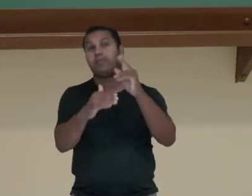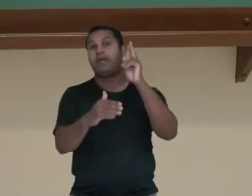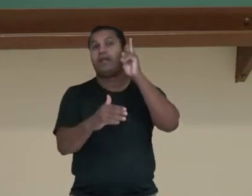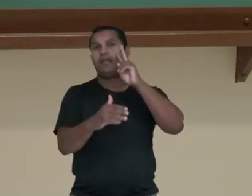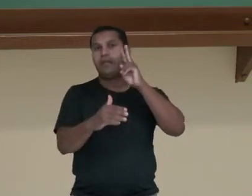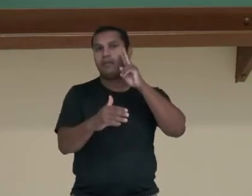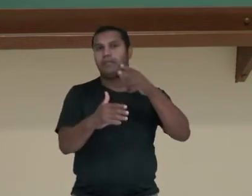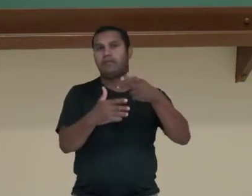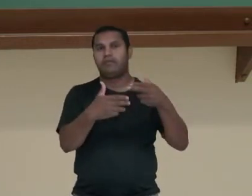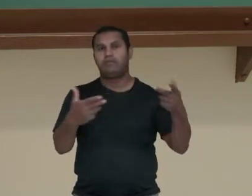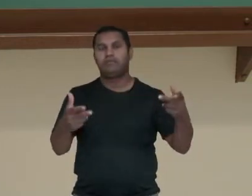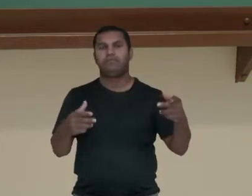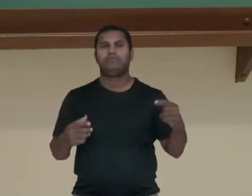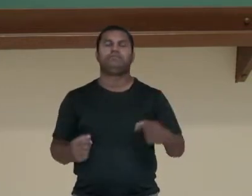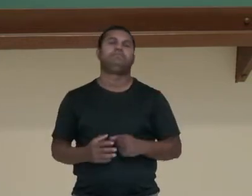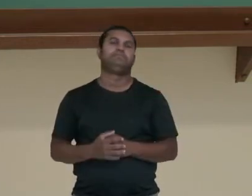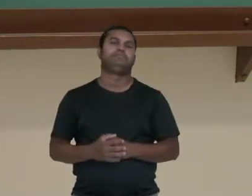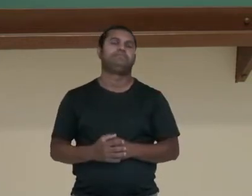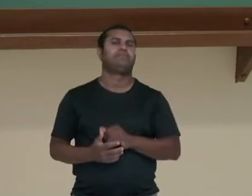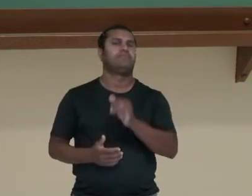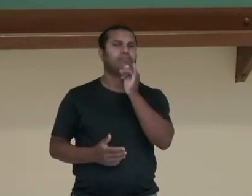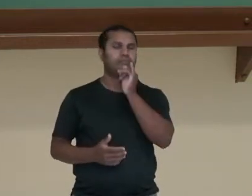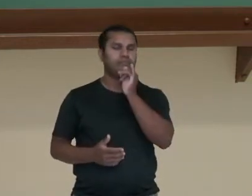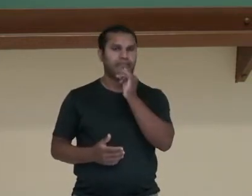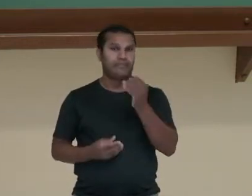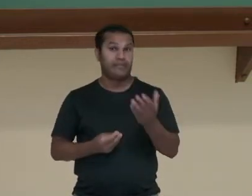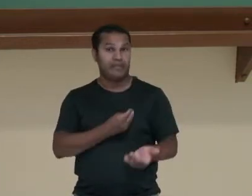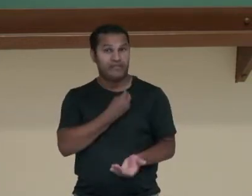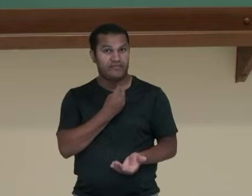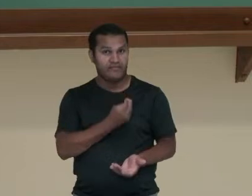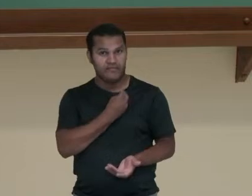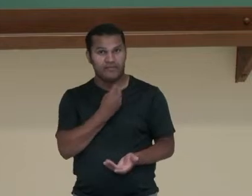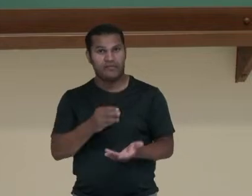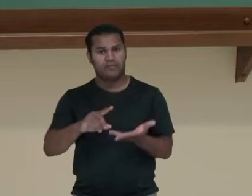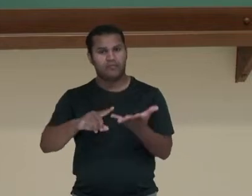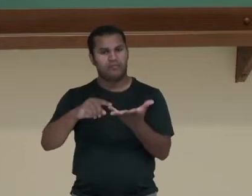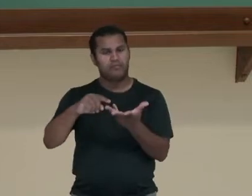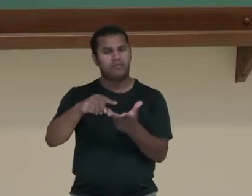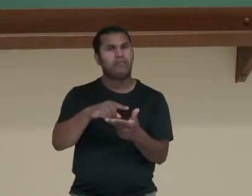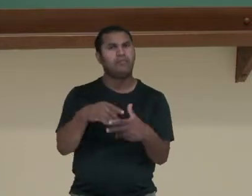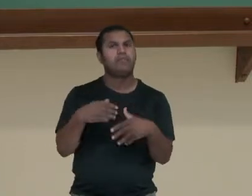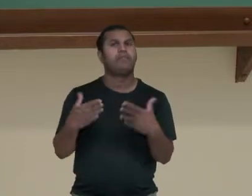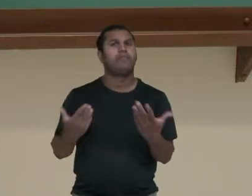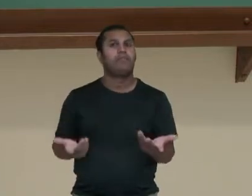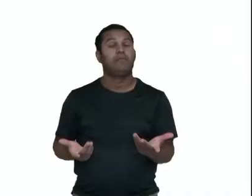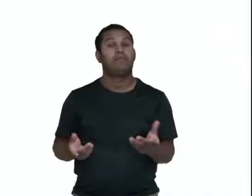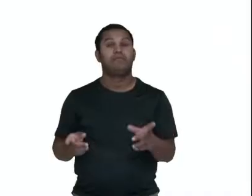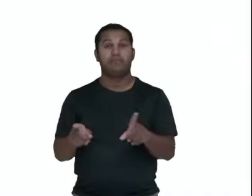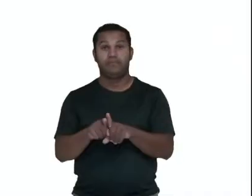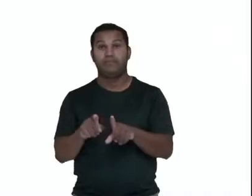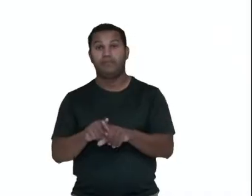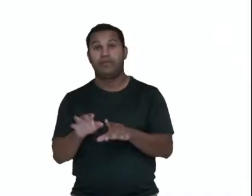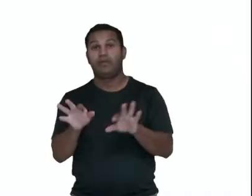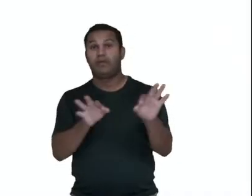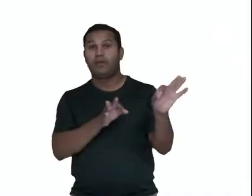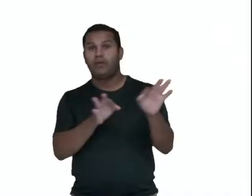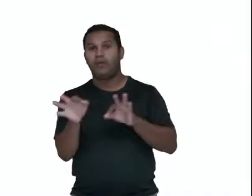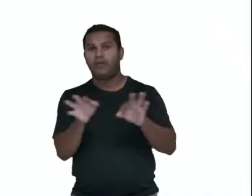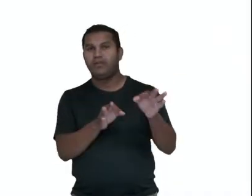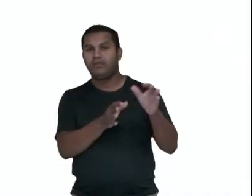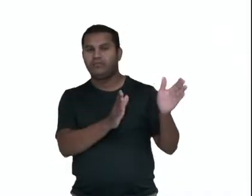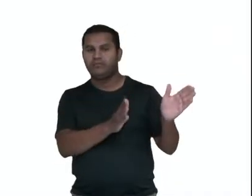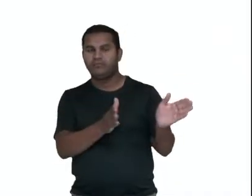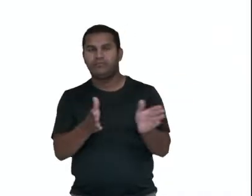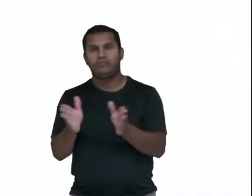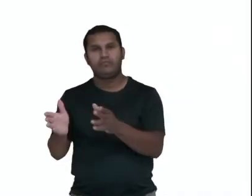como características dos seres vivos e os níveis de organização. Qual que é o objetivo da nossa aula? Relembrar os diversos níveis em que a vida